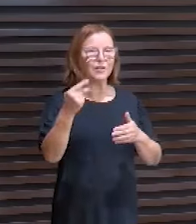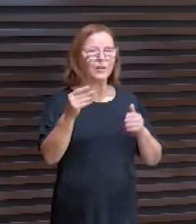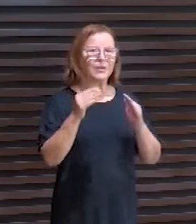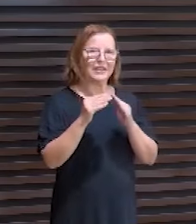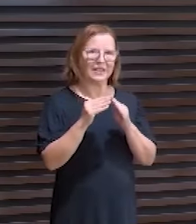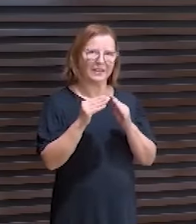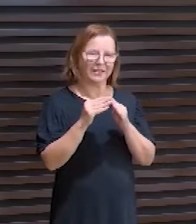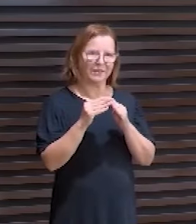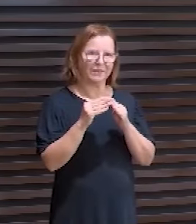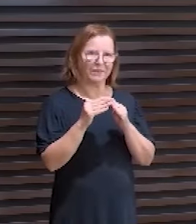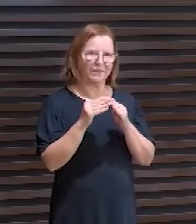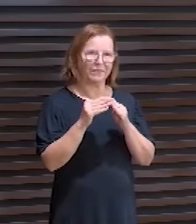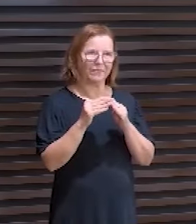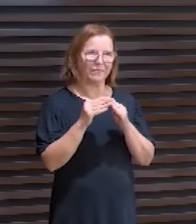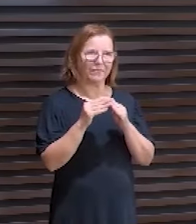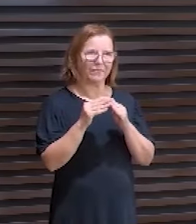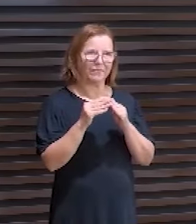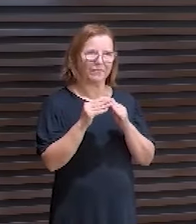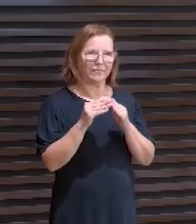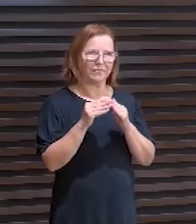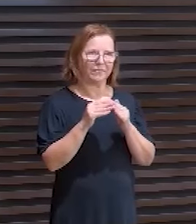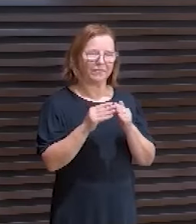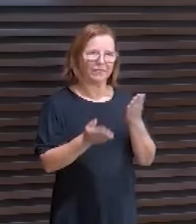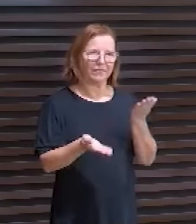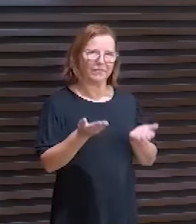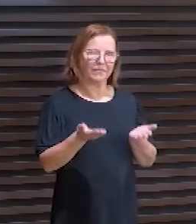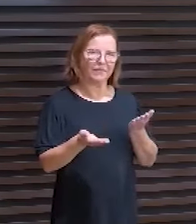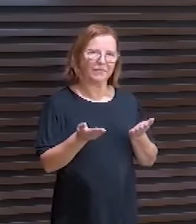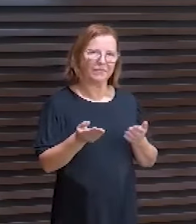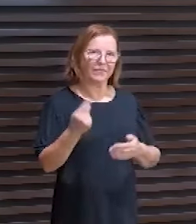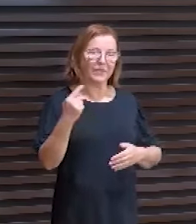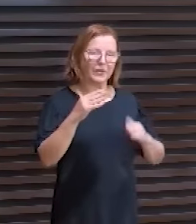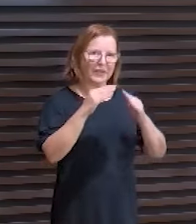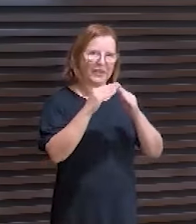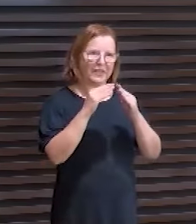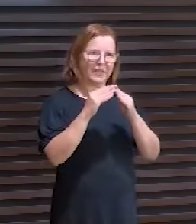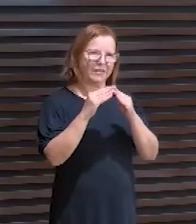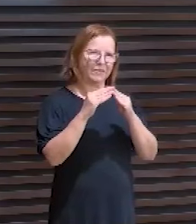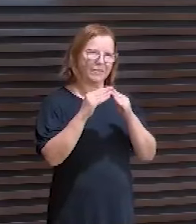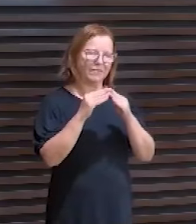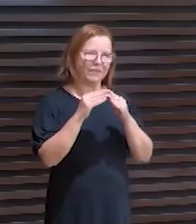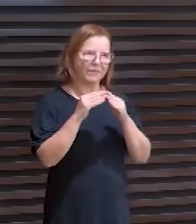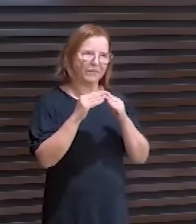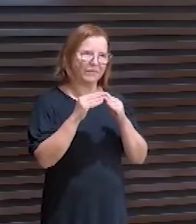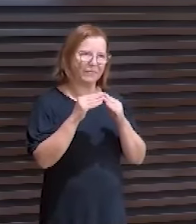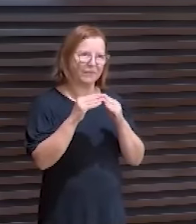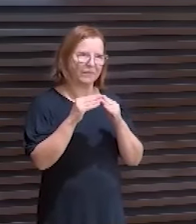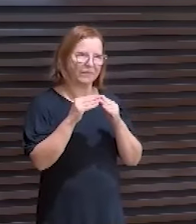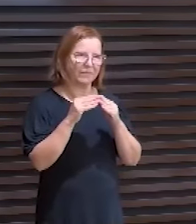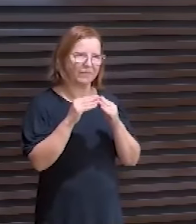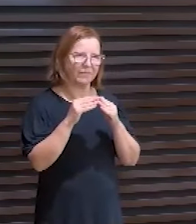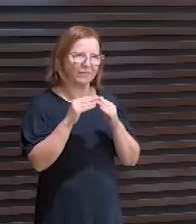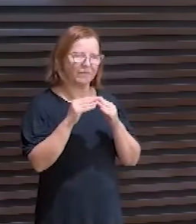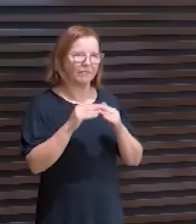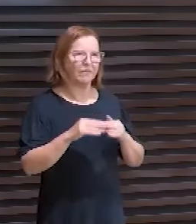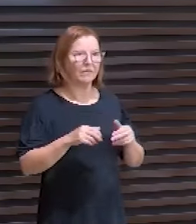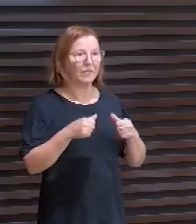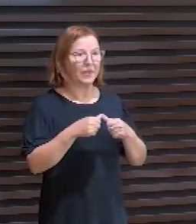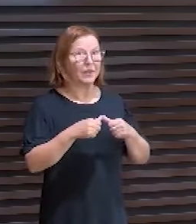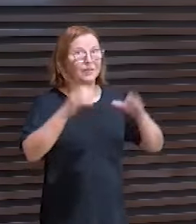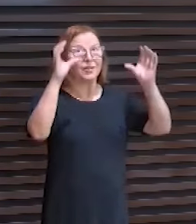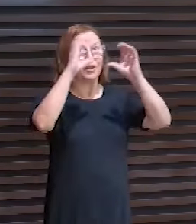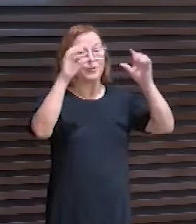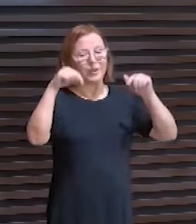casa temperança na sua casa isso é o céu na